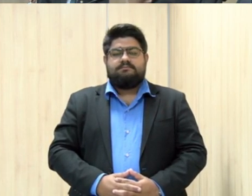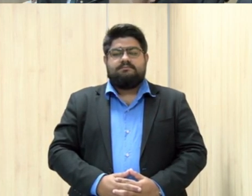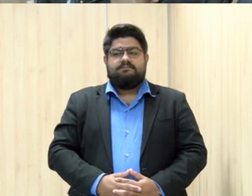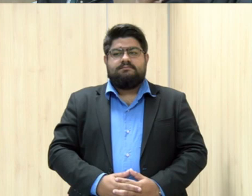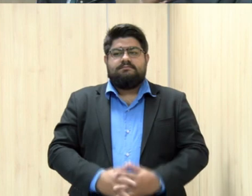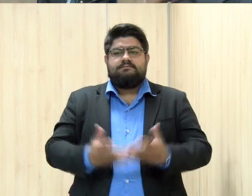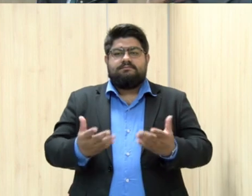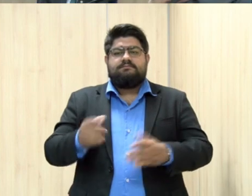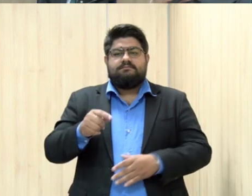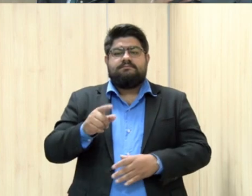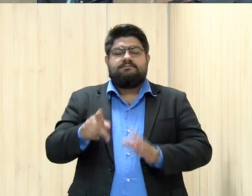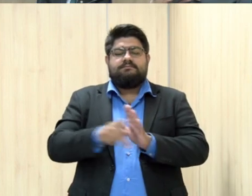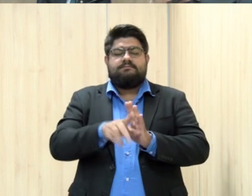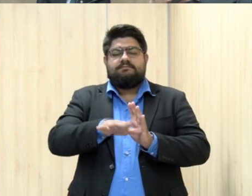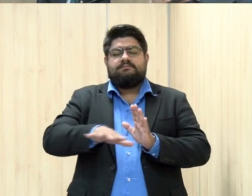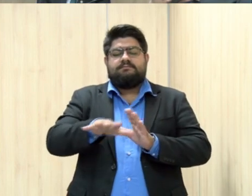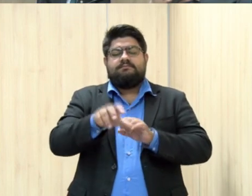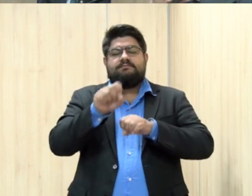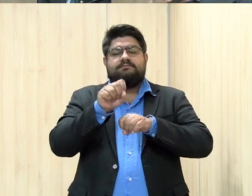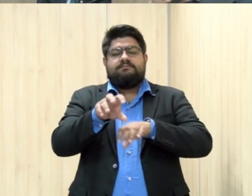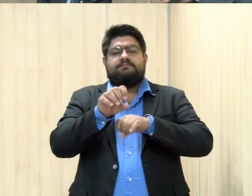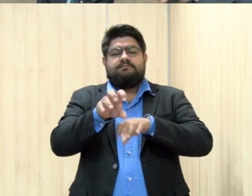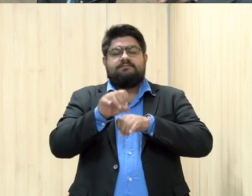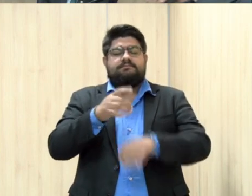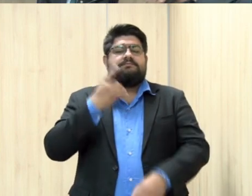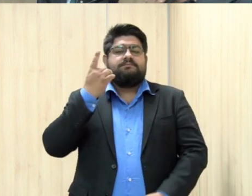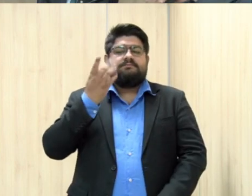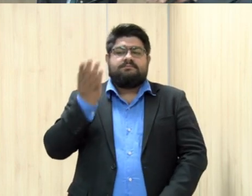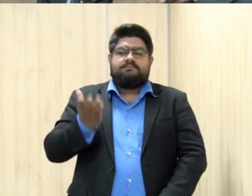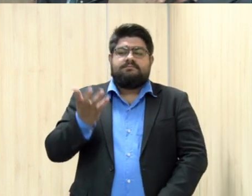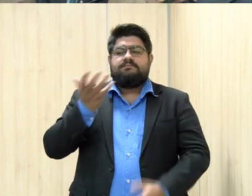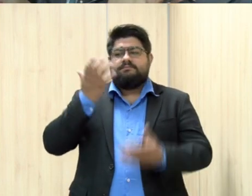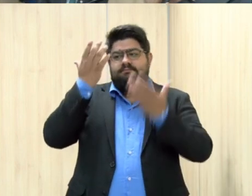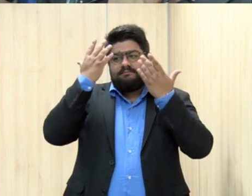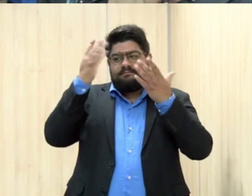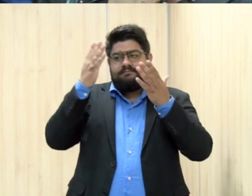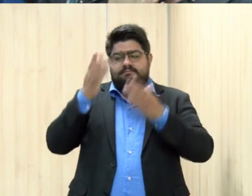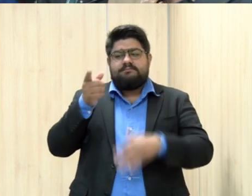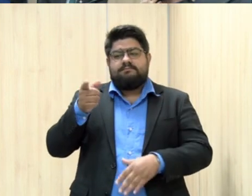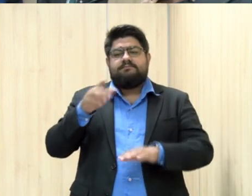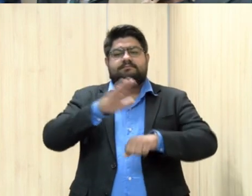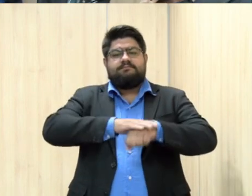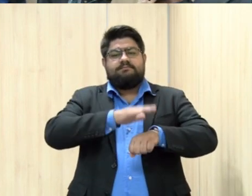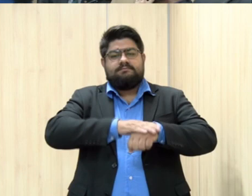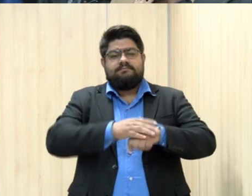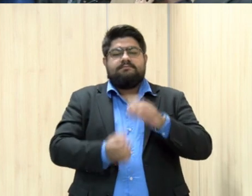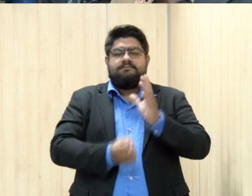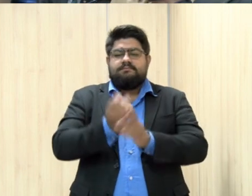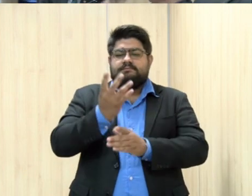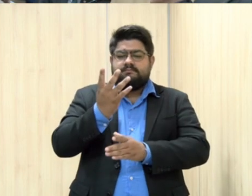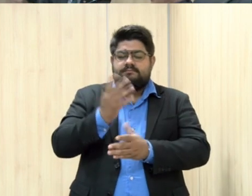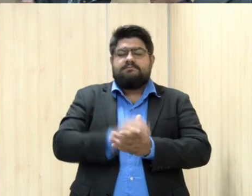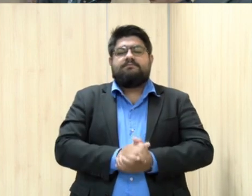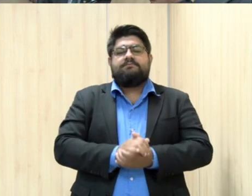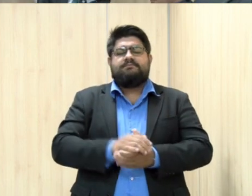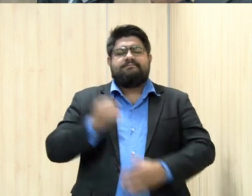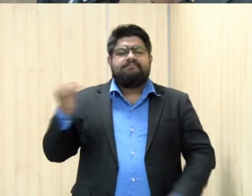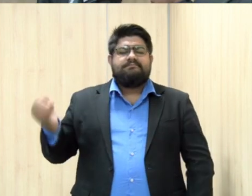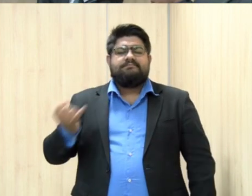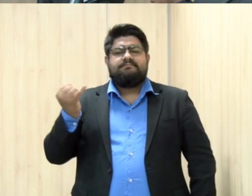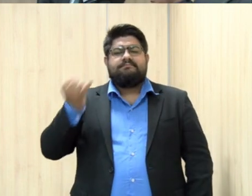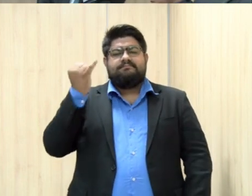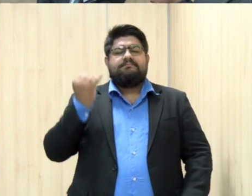essa Parte Educacional Deputado quero te parabenizar pela autoria da matéria super importante